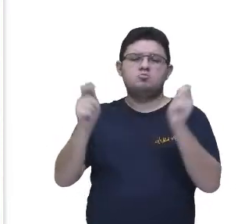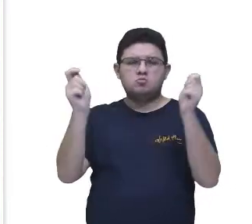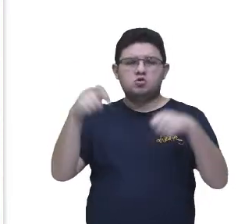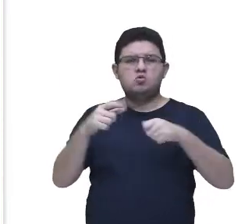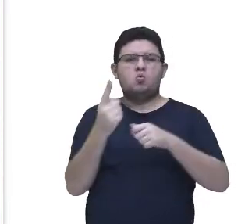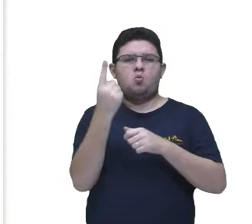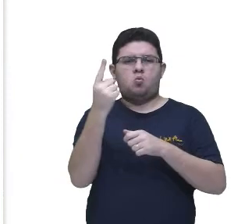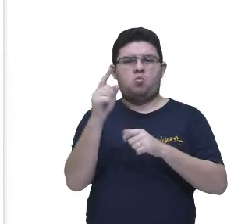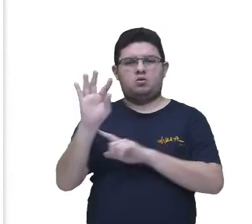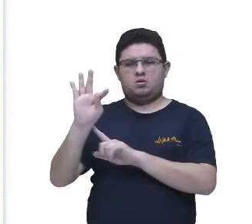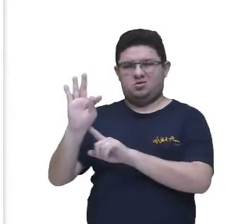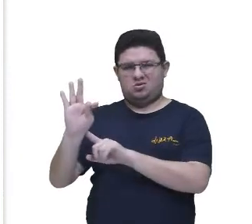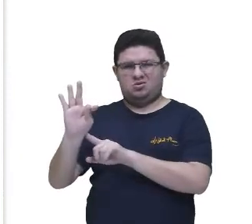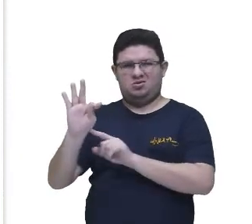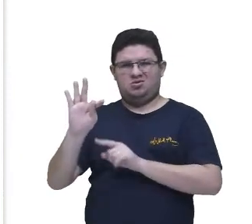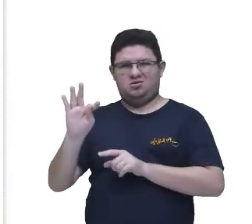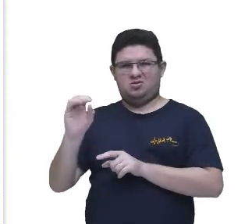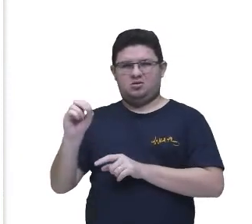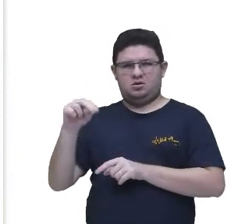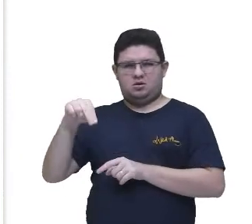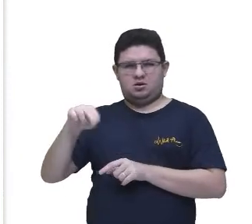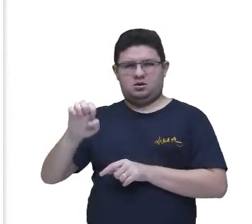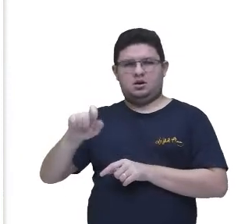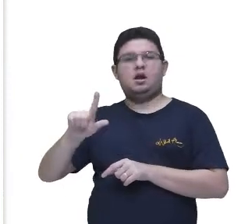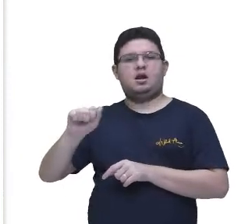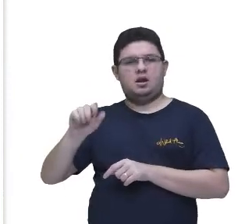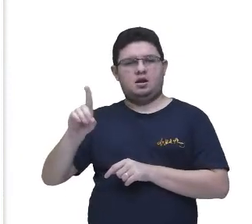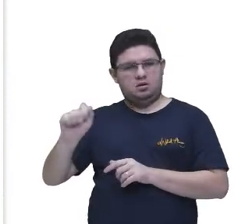E esse lixo produz um determinado,